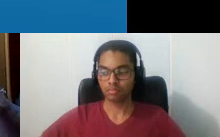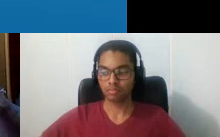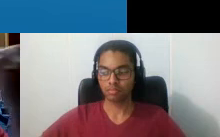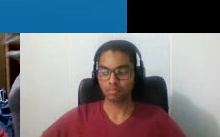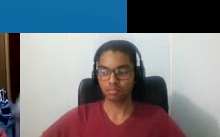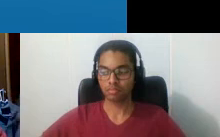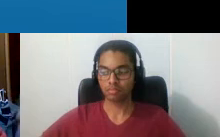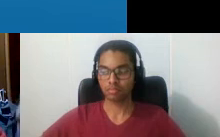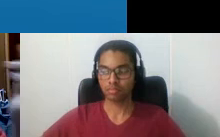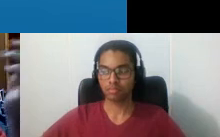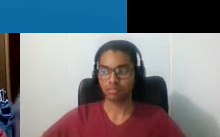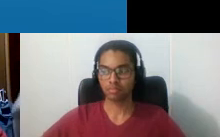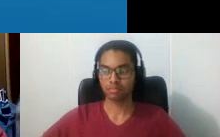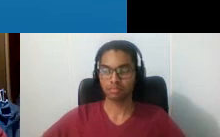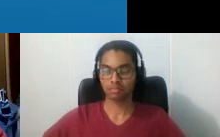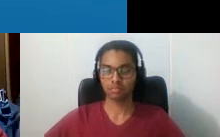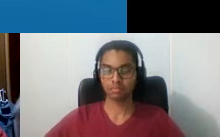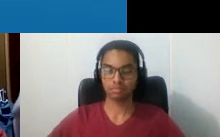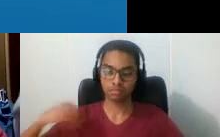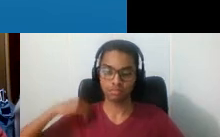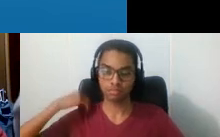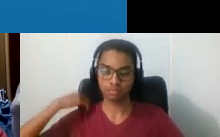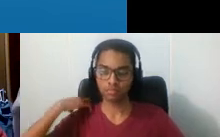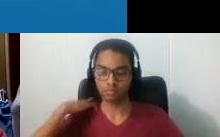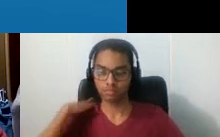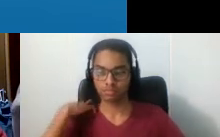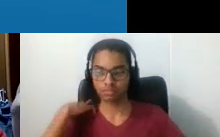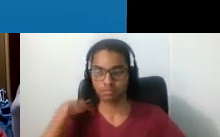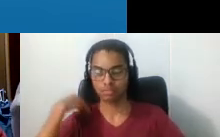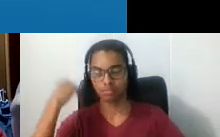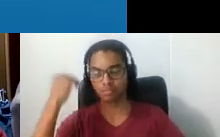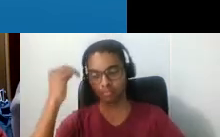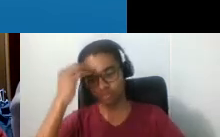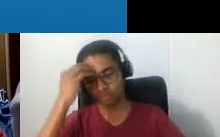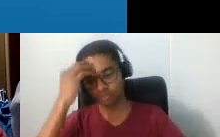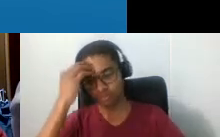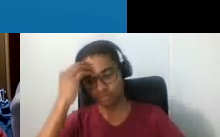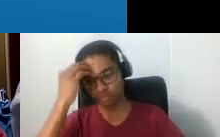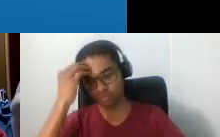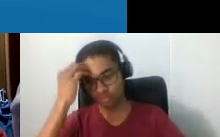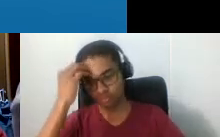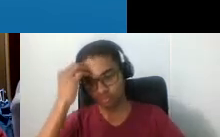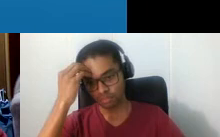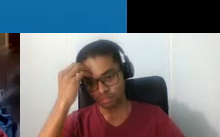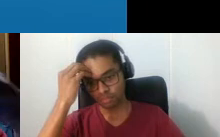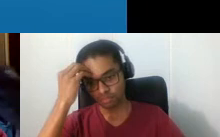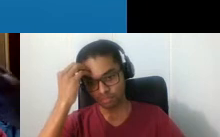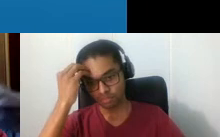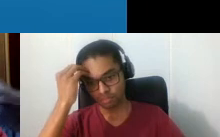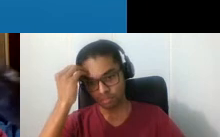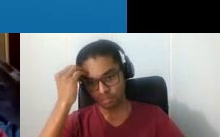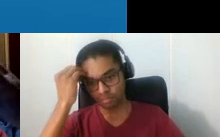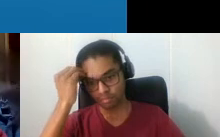alguma coisa entre 25 minutos e meia hora dentro de um forno a 220 graus. Então,